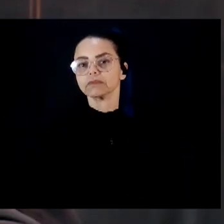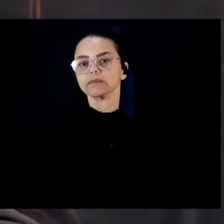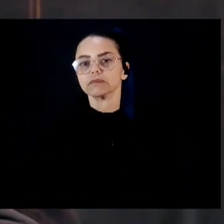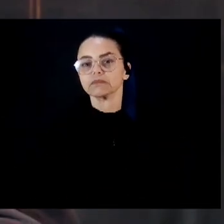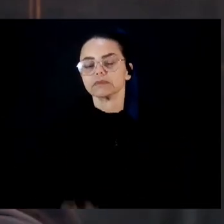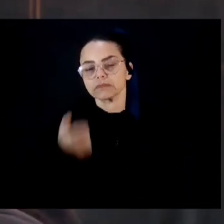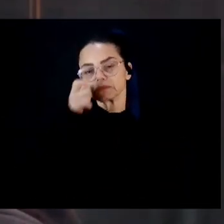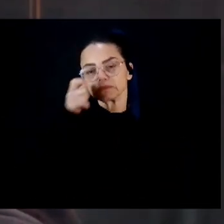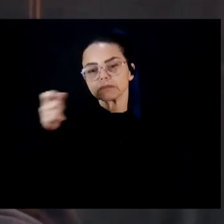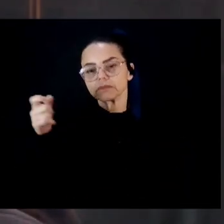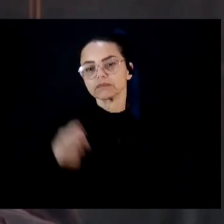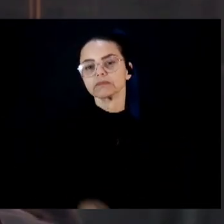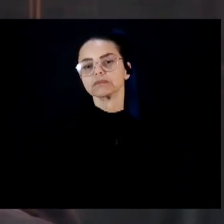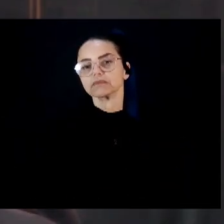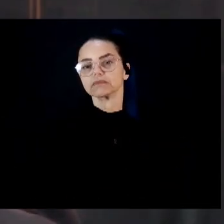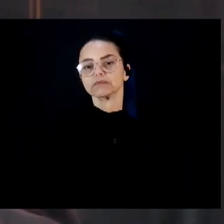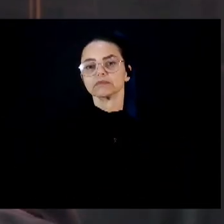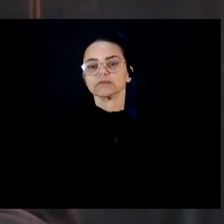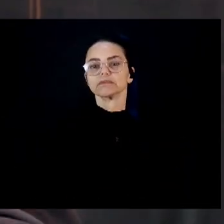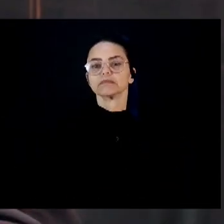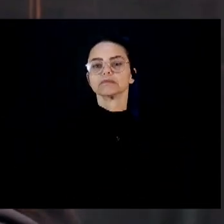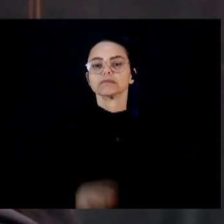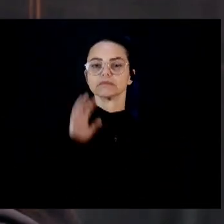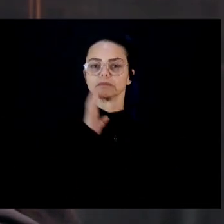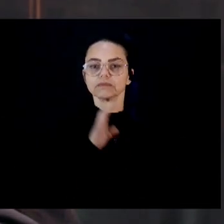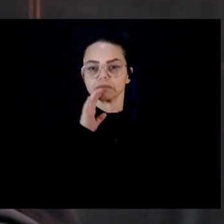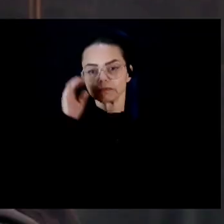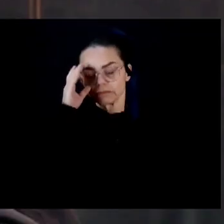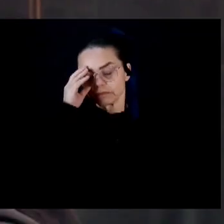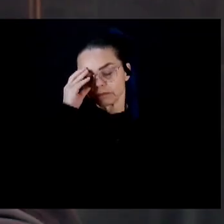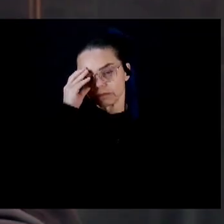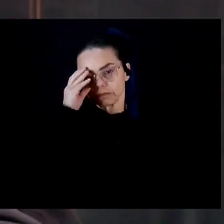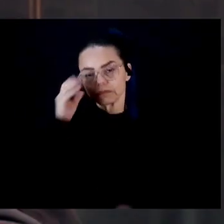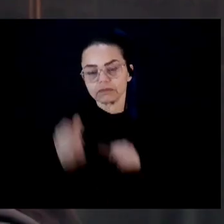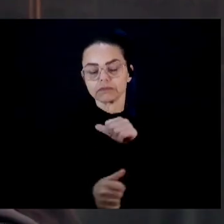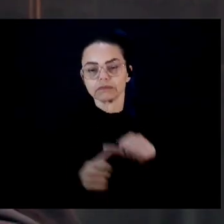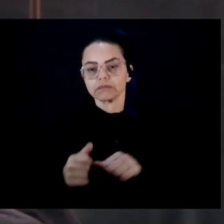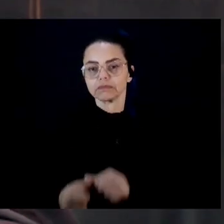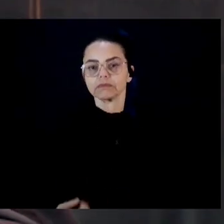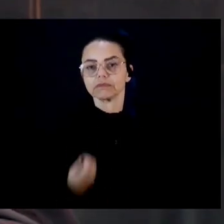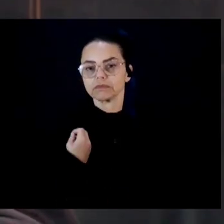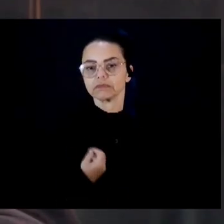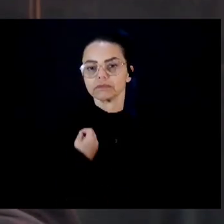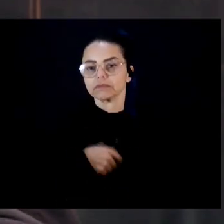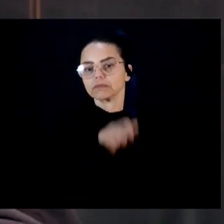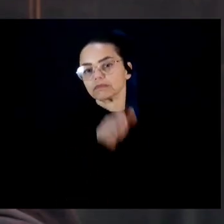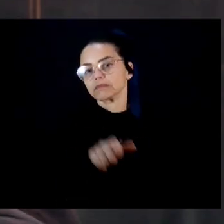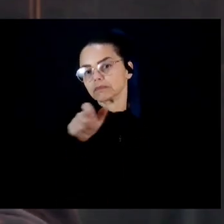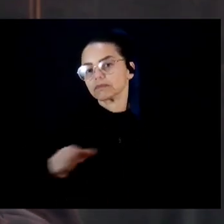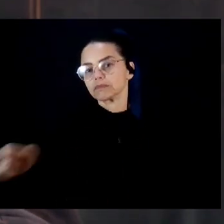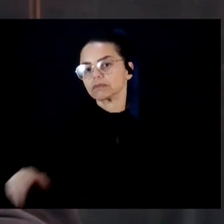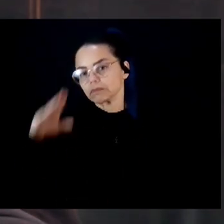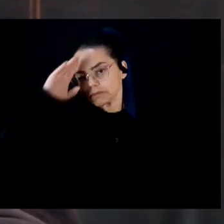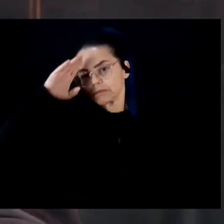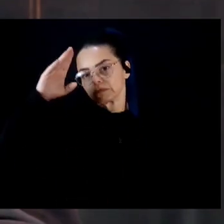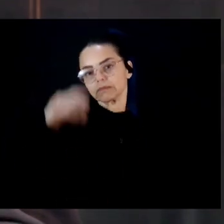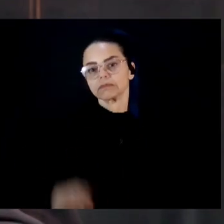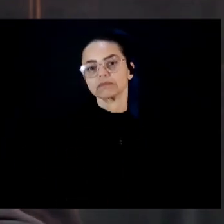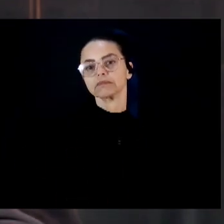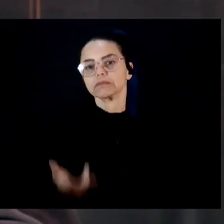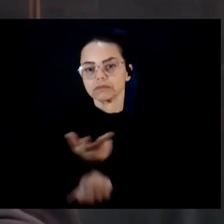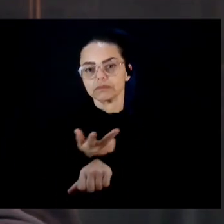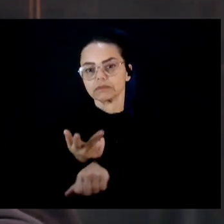interessante, tira, assim, eu falo que transformou realmente, não é, a vida das pessoas, principalmente aquelas que buscavam